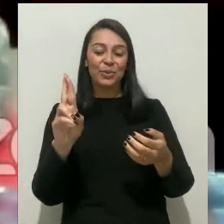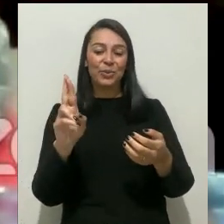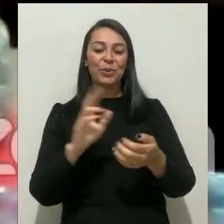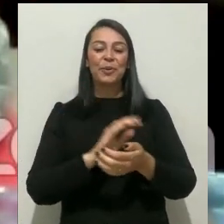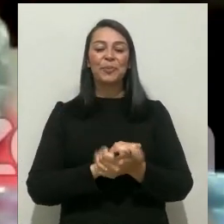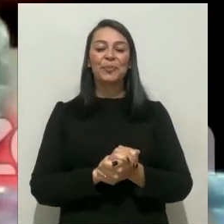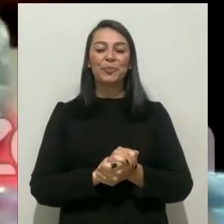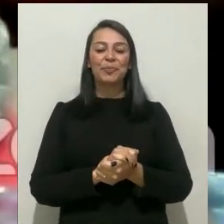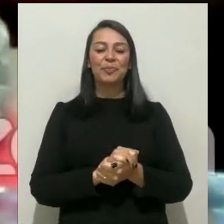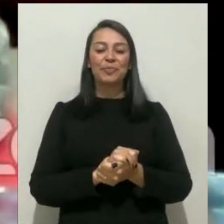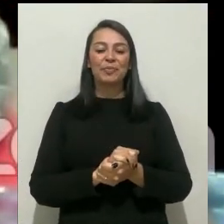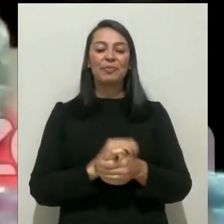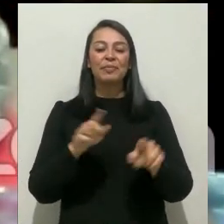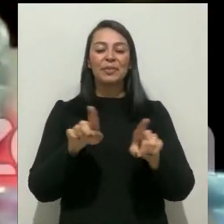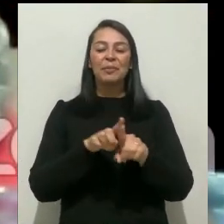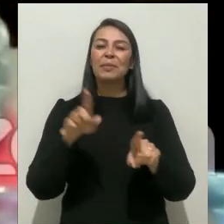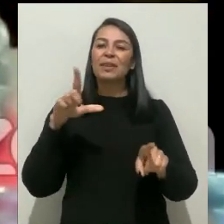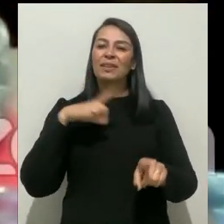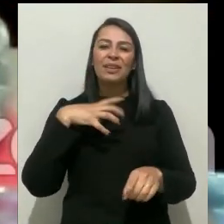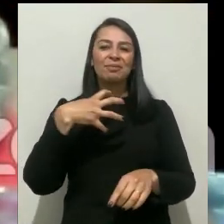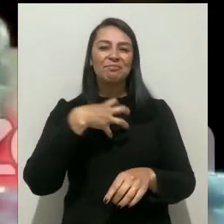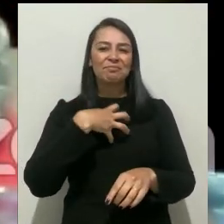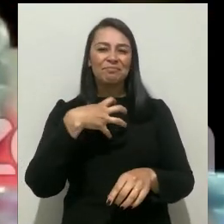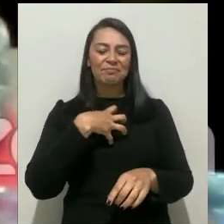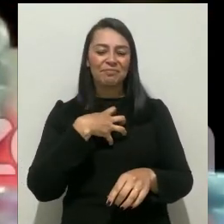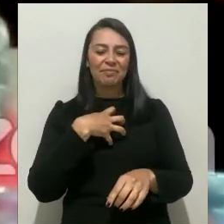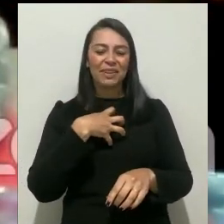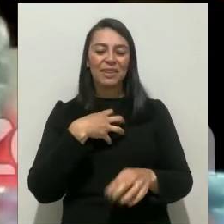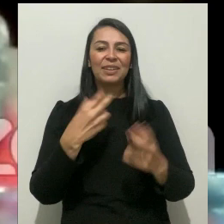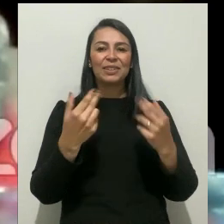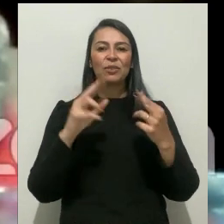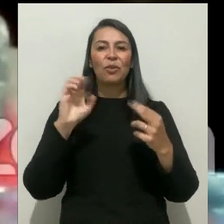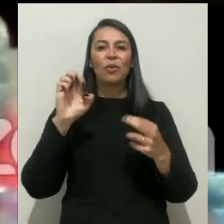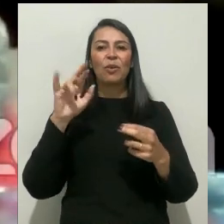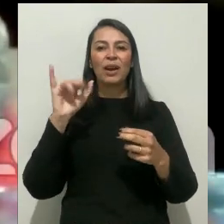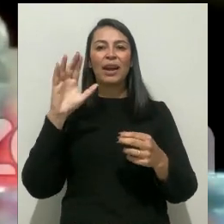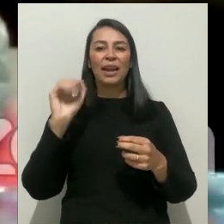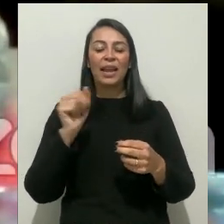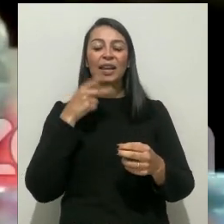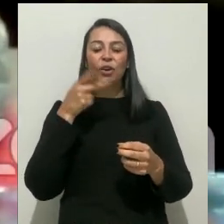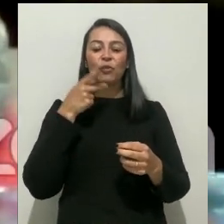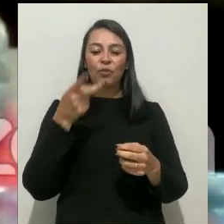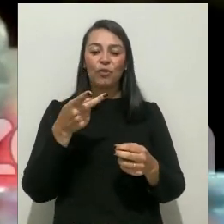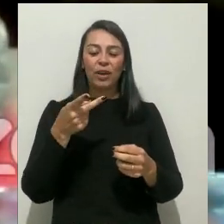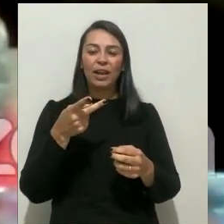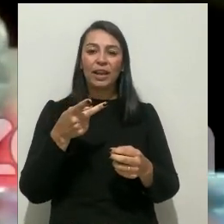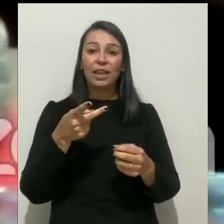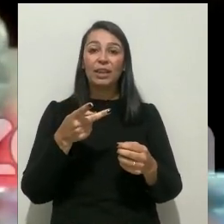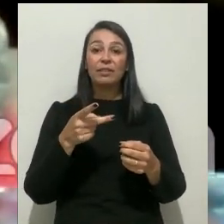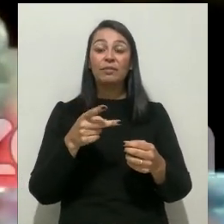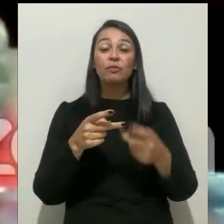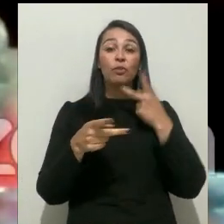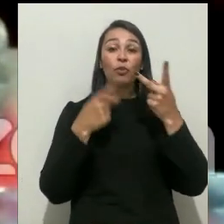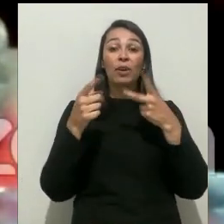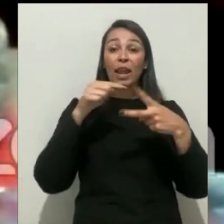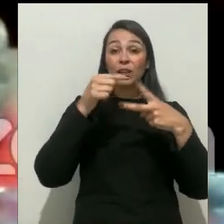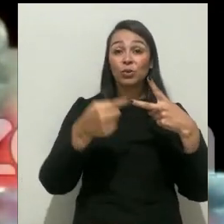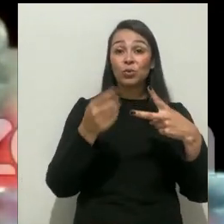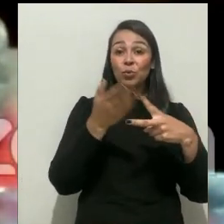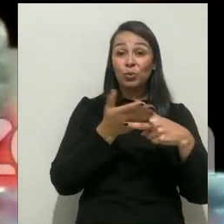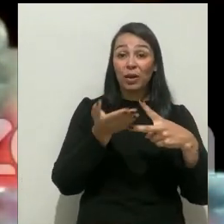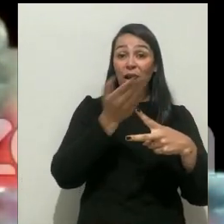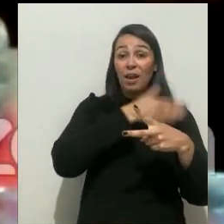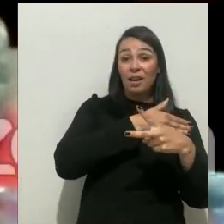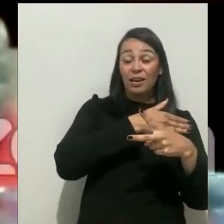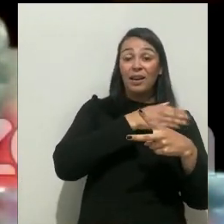Eu tenho um lado também passional, como a Érica, eu falei isso já várias vezes, né? Eu vou separar um pouco a fala de 2 formas, né? Antes